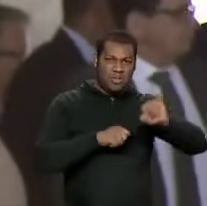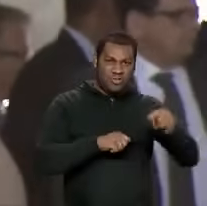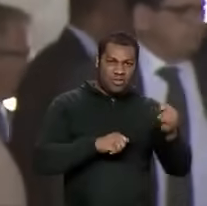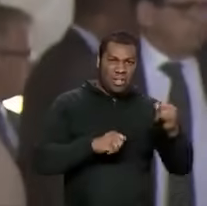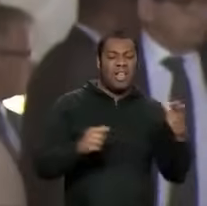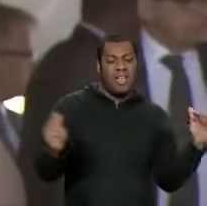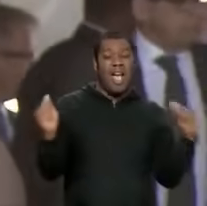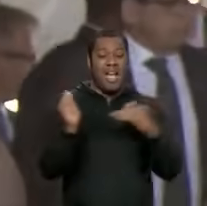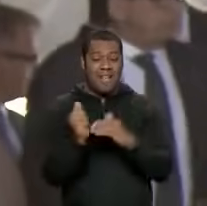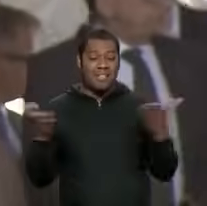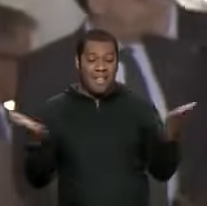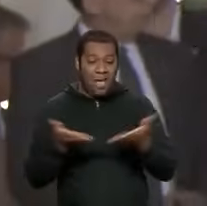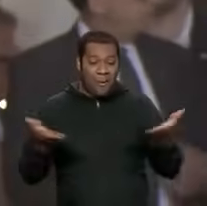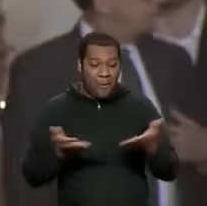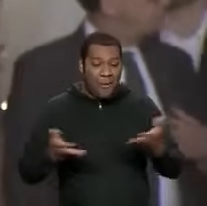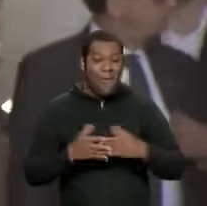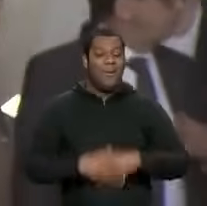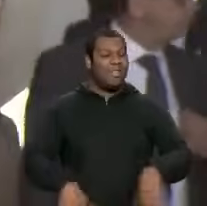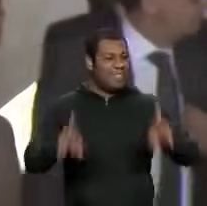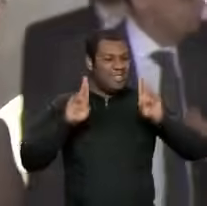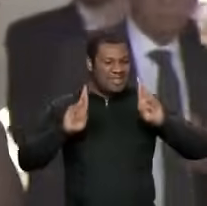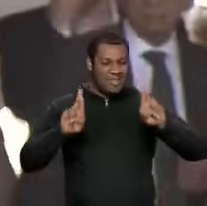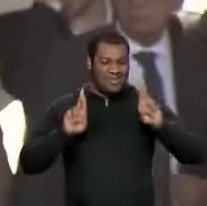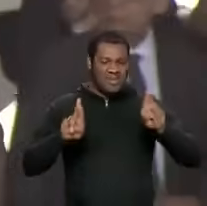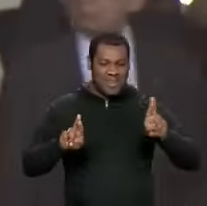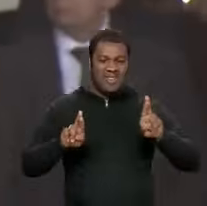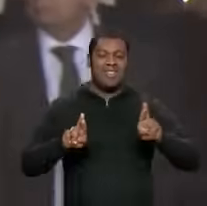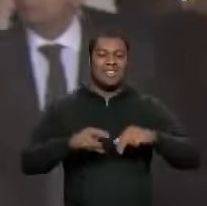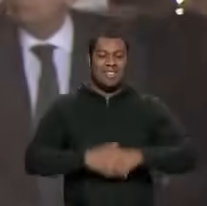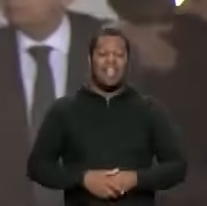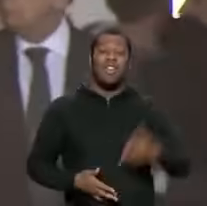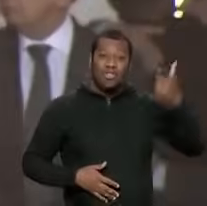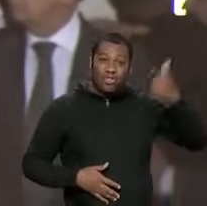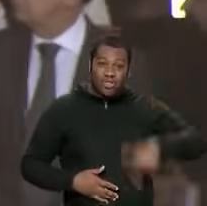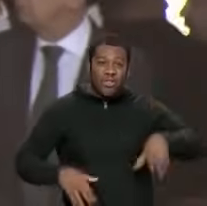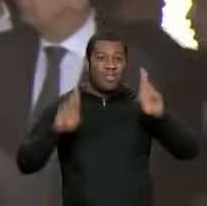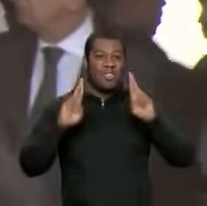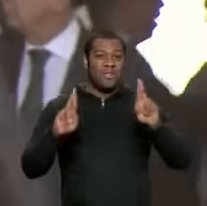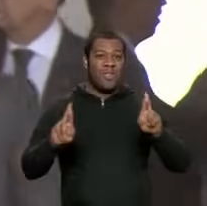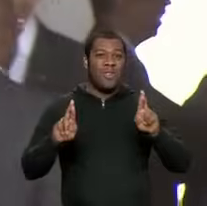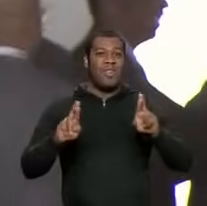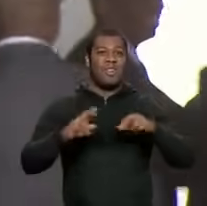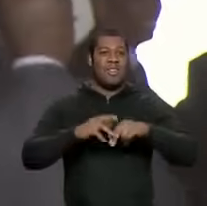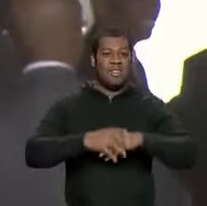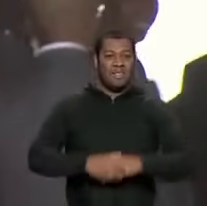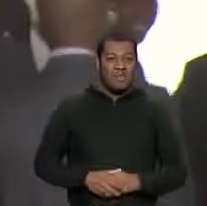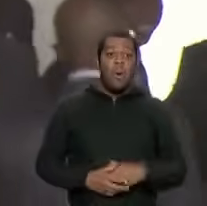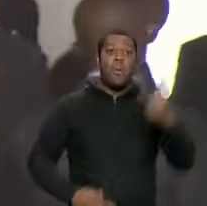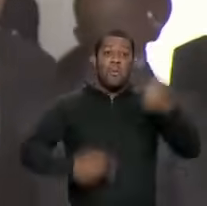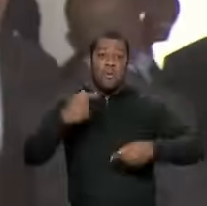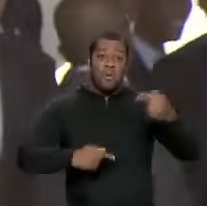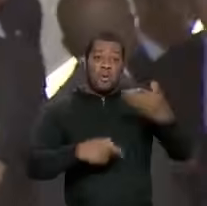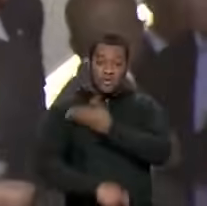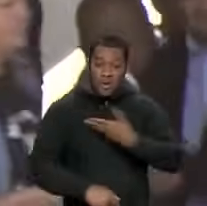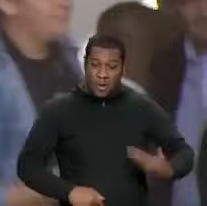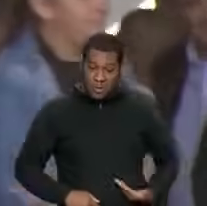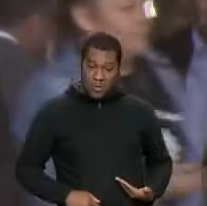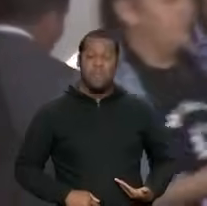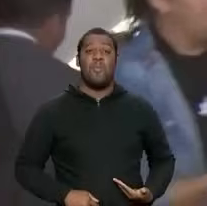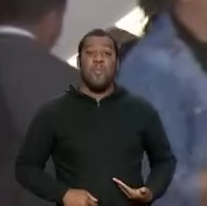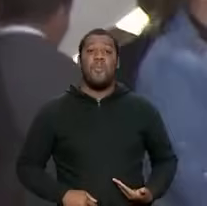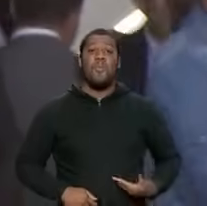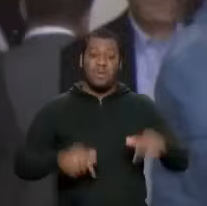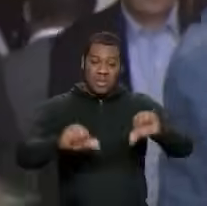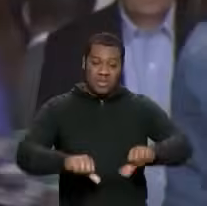que a nossa esperança também voltou e voltou na realidade da recuperação já de muitas políticas públicas mas a gente